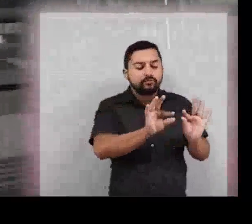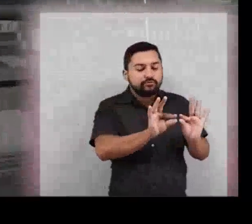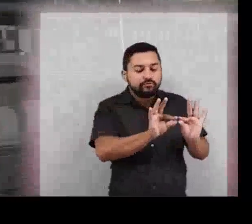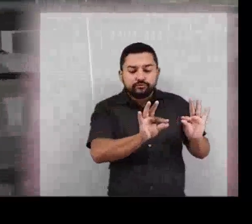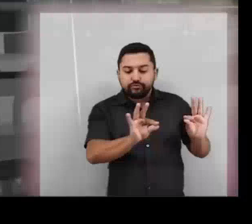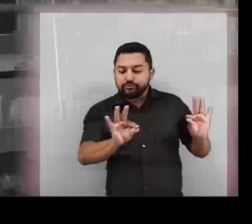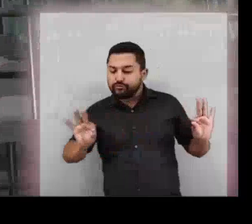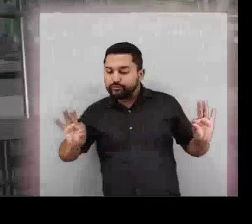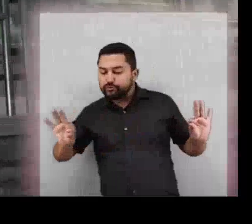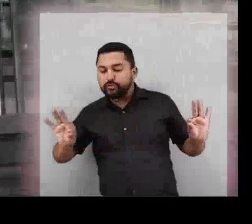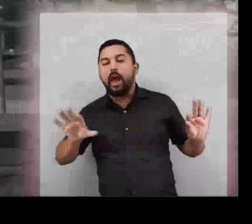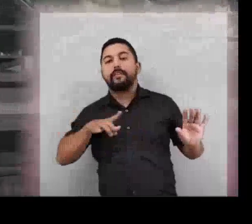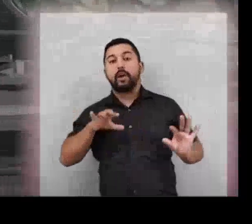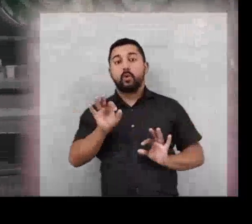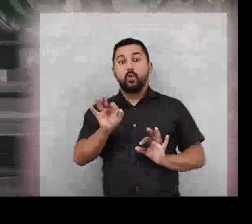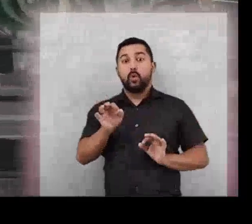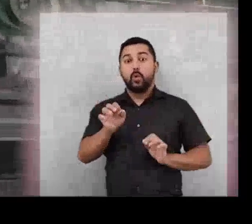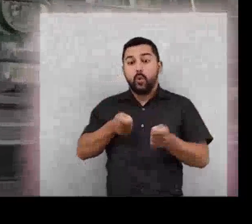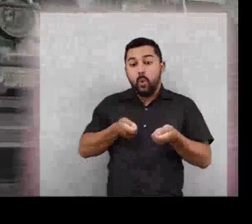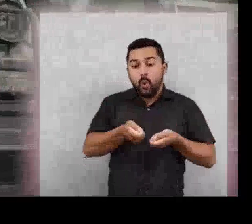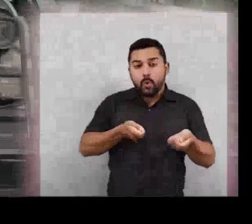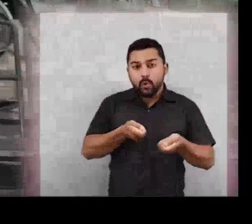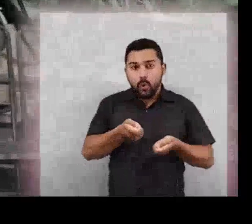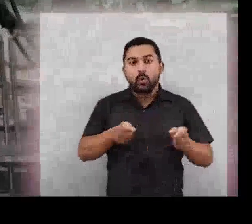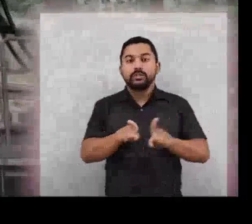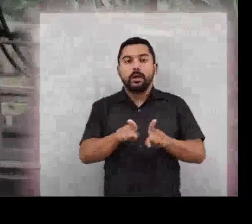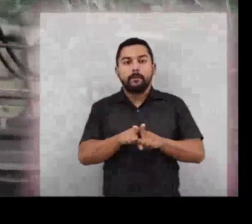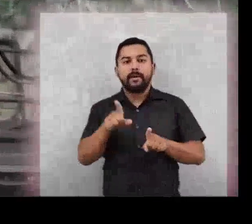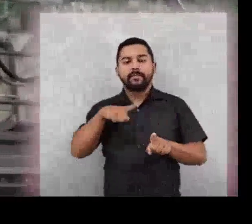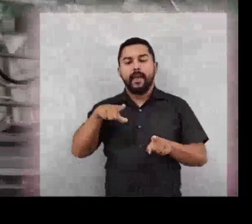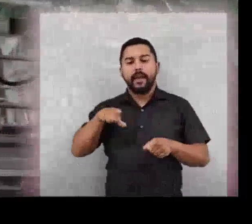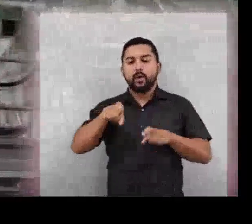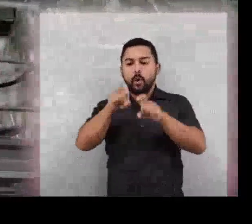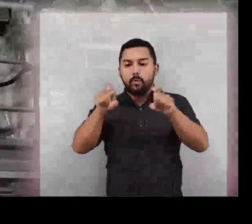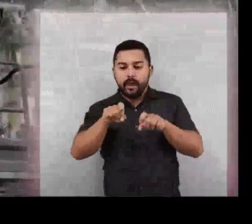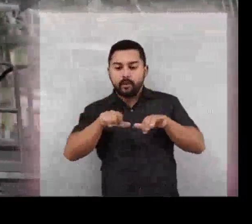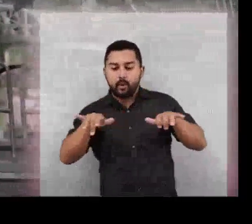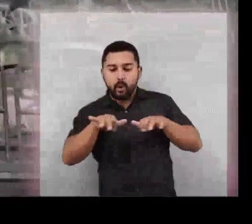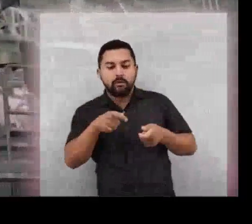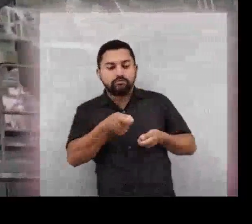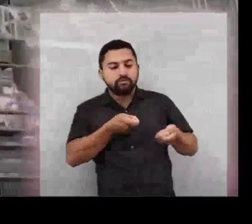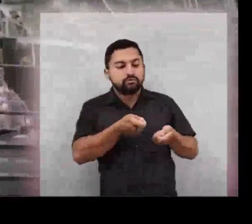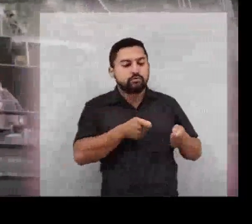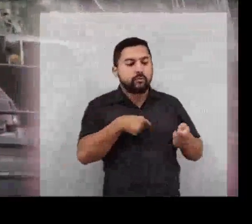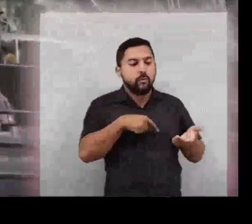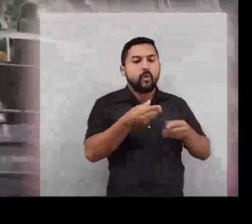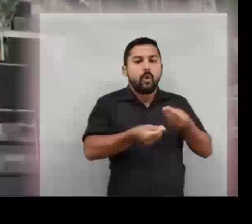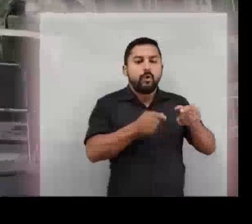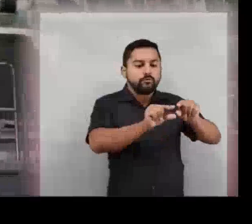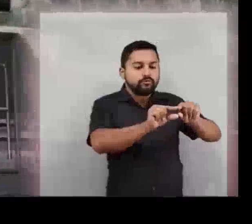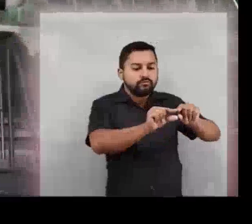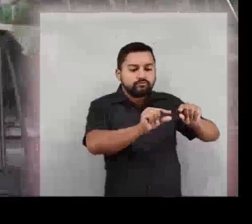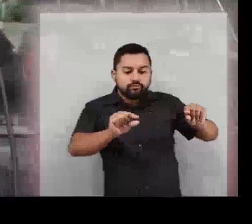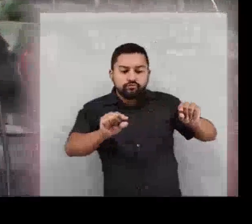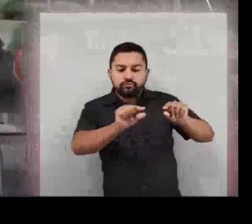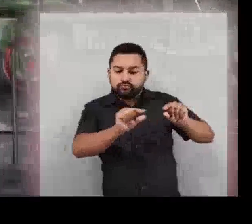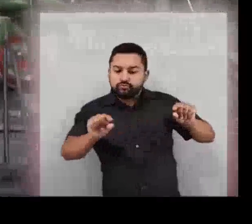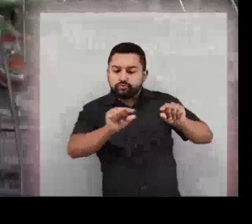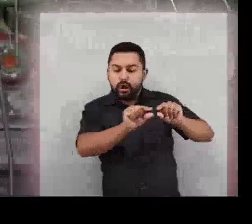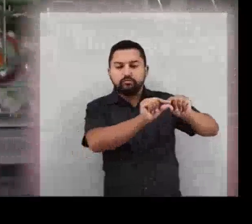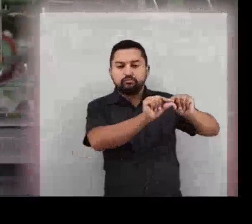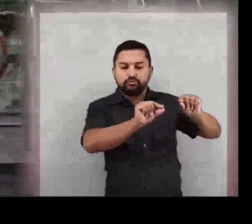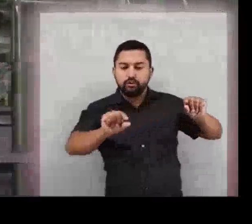a gramatura pré-estabelecida. O controle da gramatura é monitorado automaticamente pelos computadores de controle do processo.